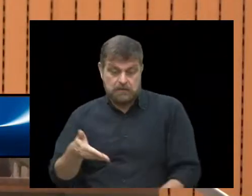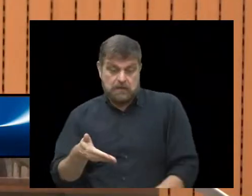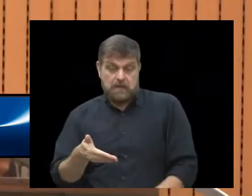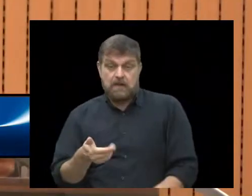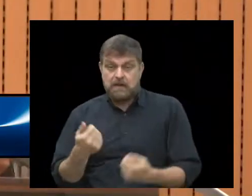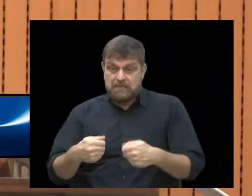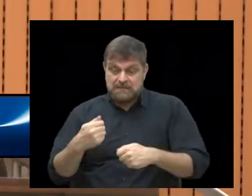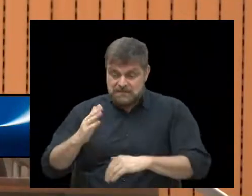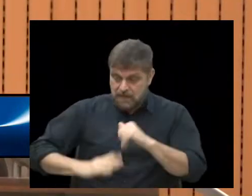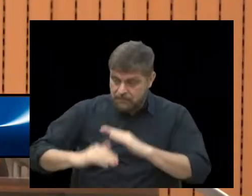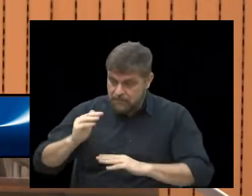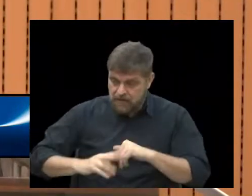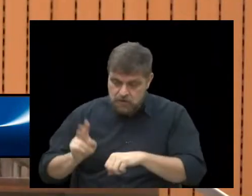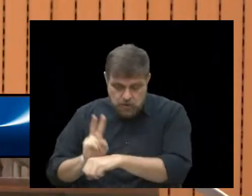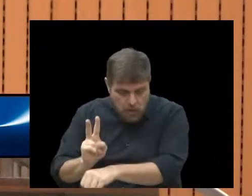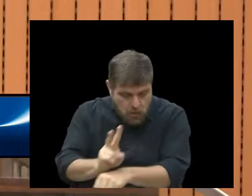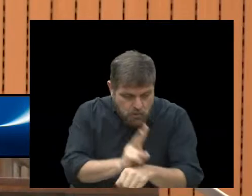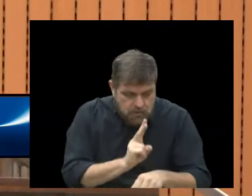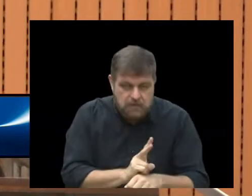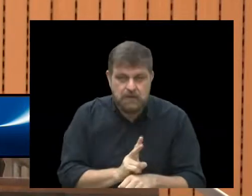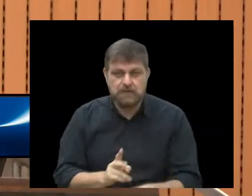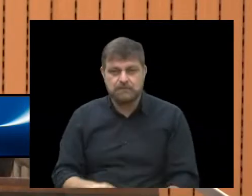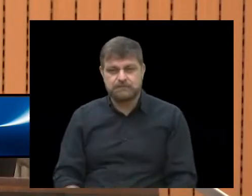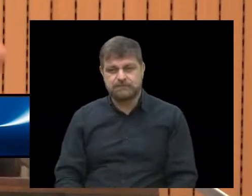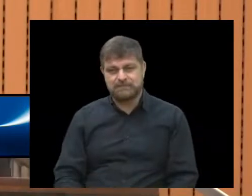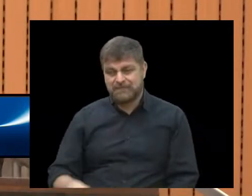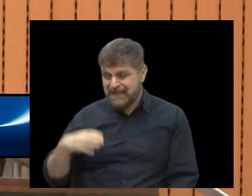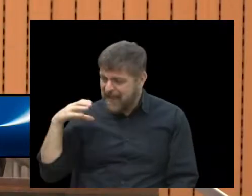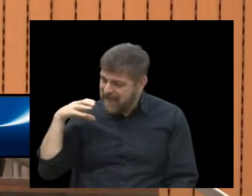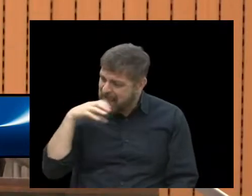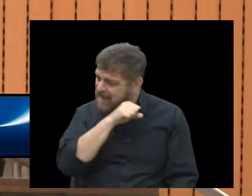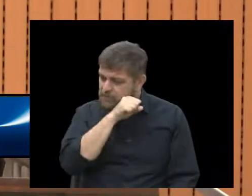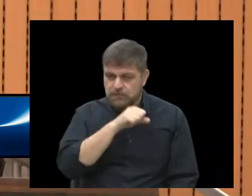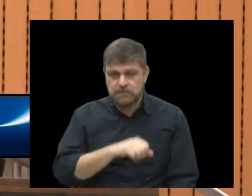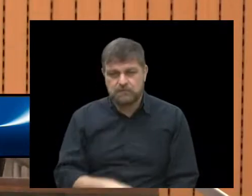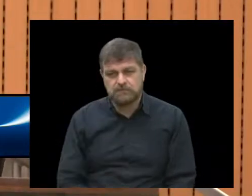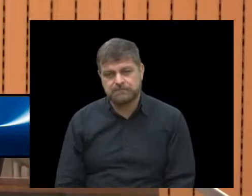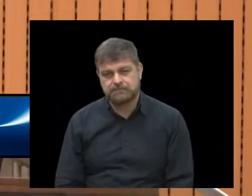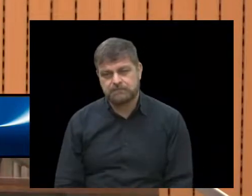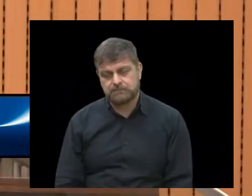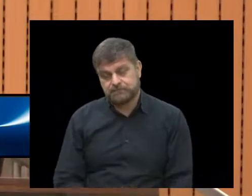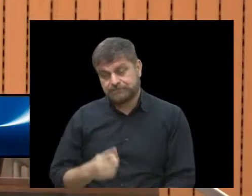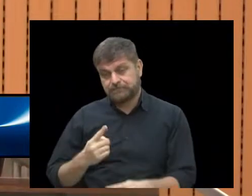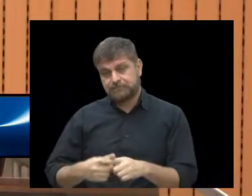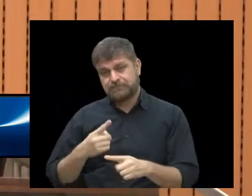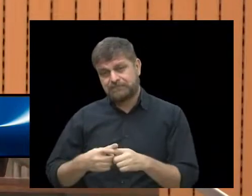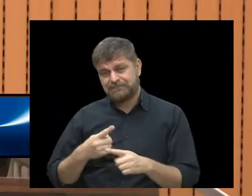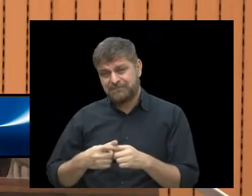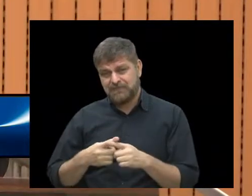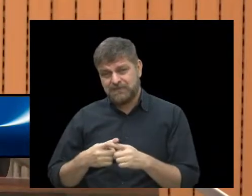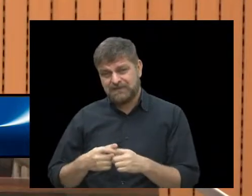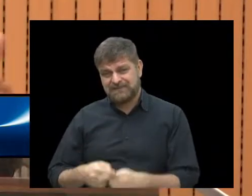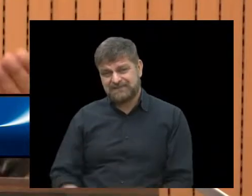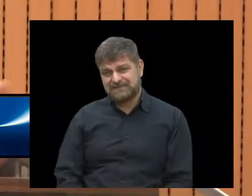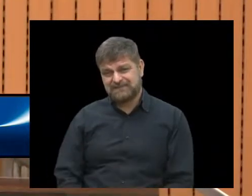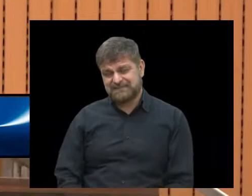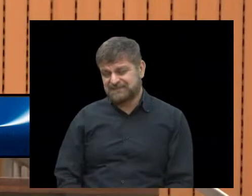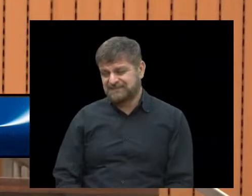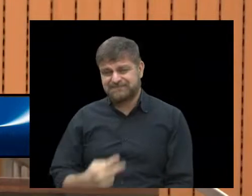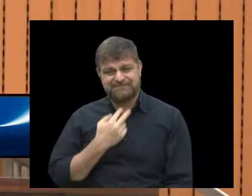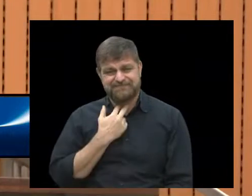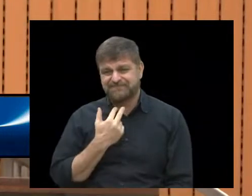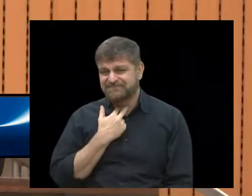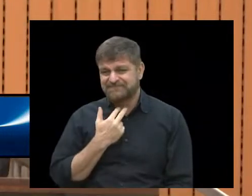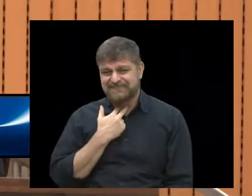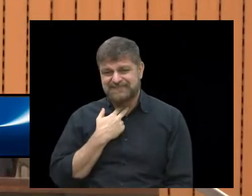tem que tomar uma providência disso aí, o mais rápido possível, porque está sem condições